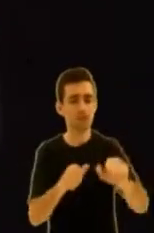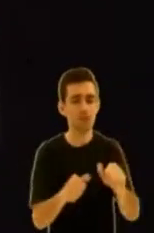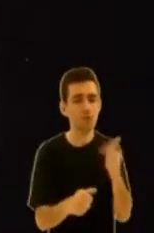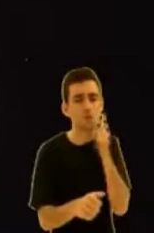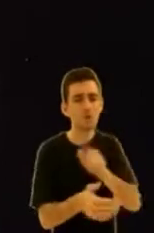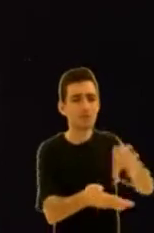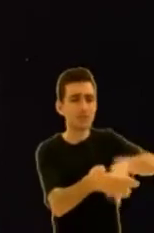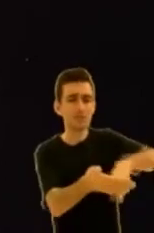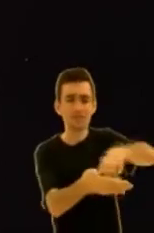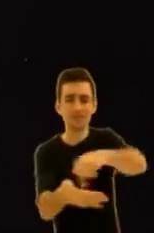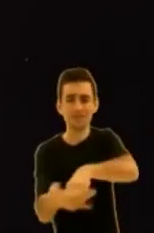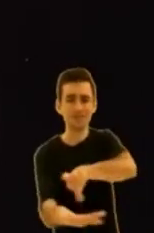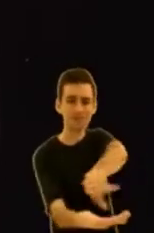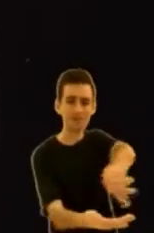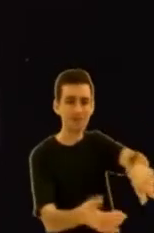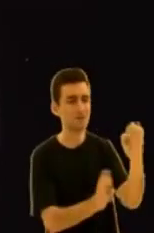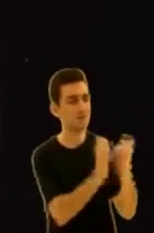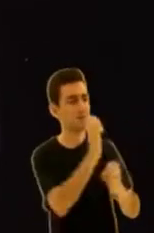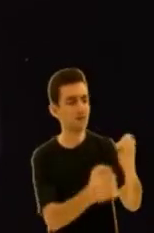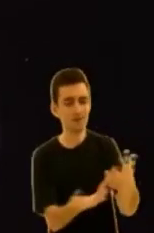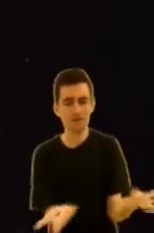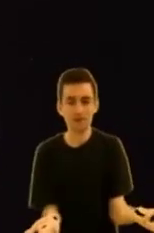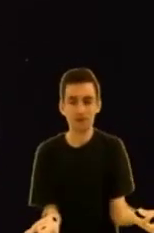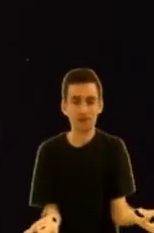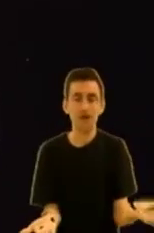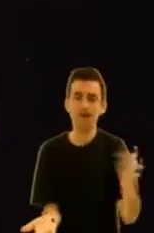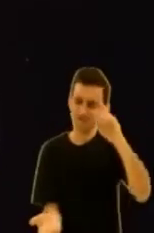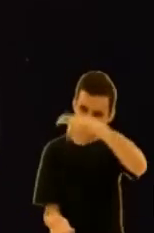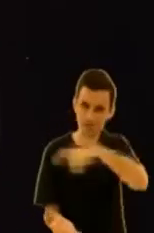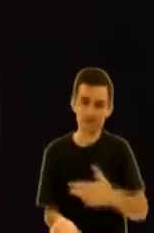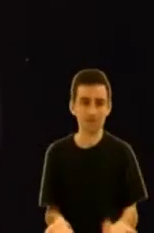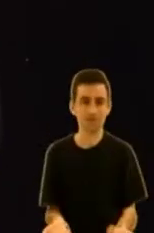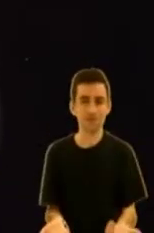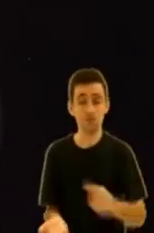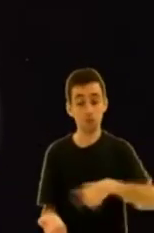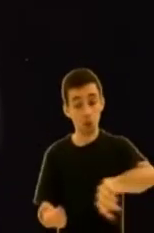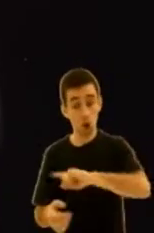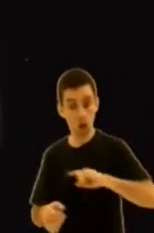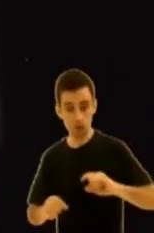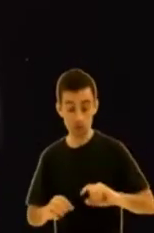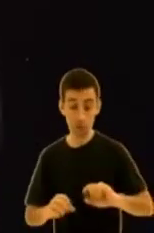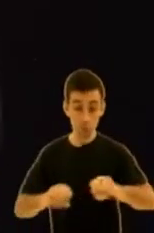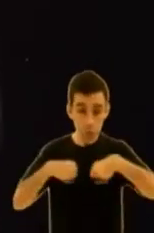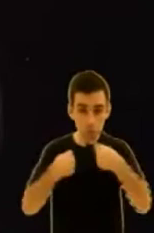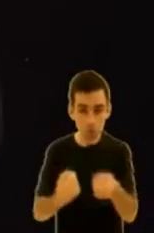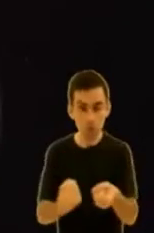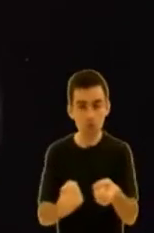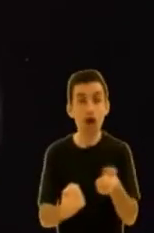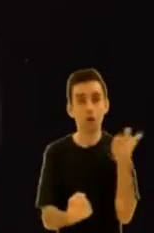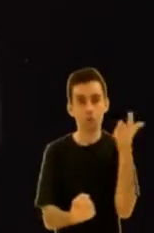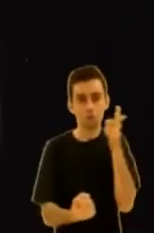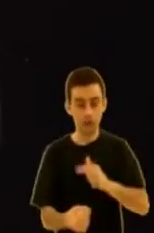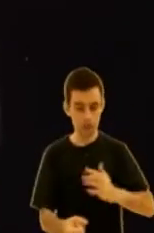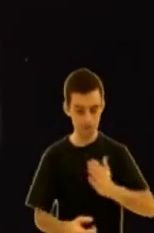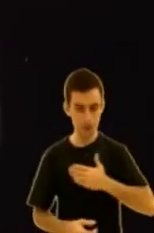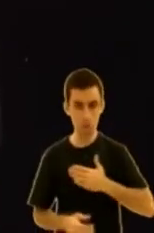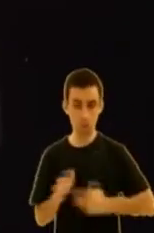é relacionar com o meio empresarial brasileiro. Então, quando você gera um veículo